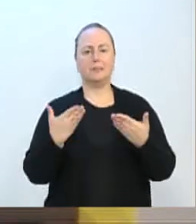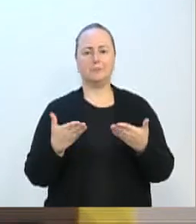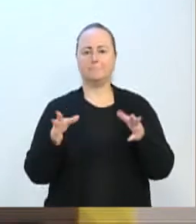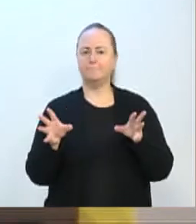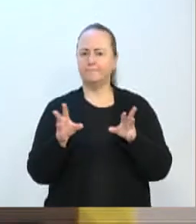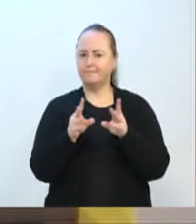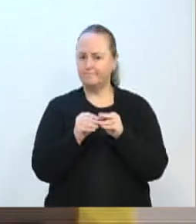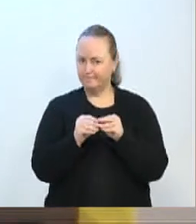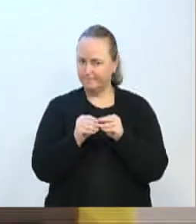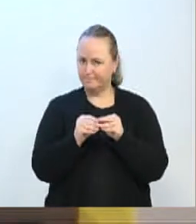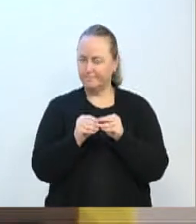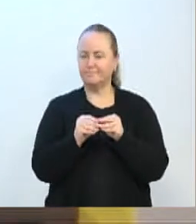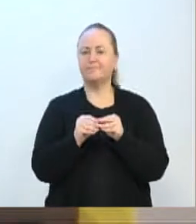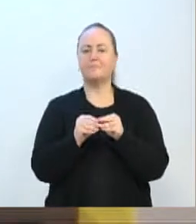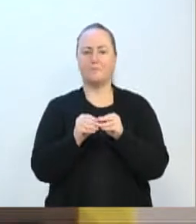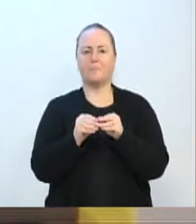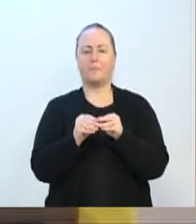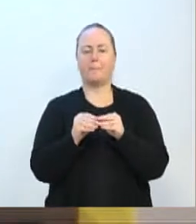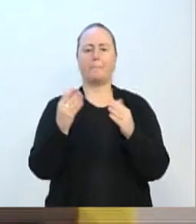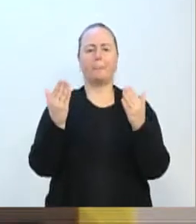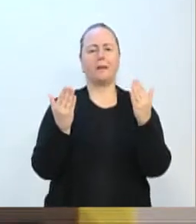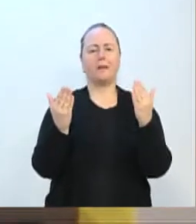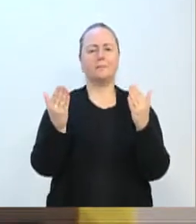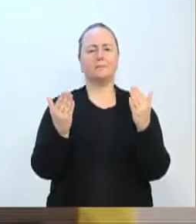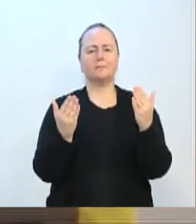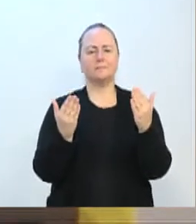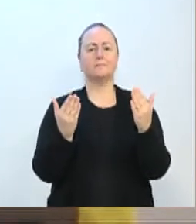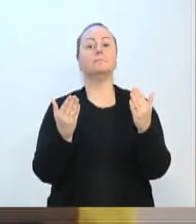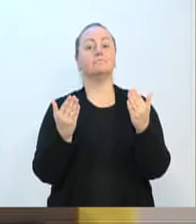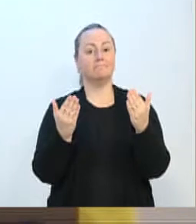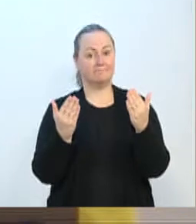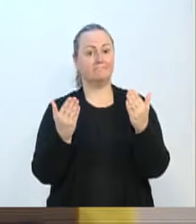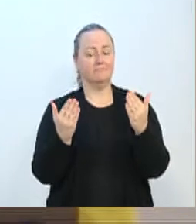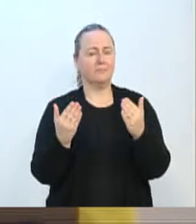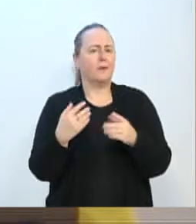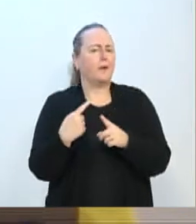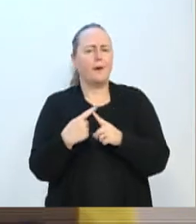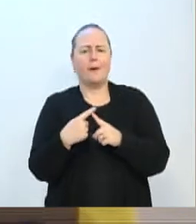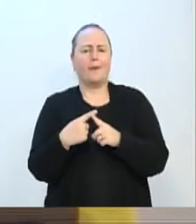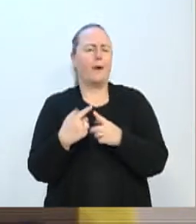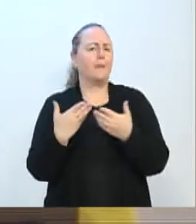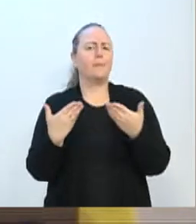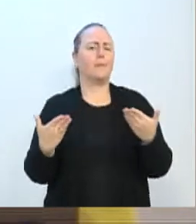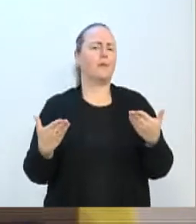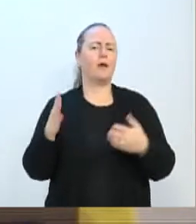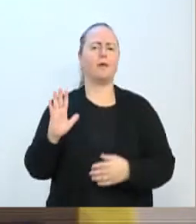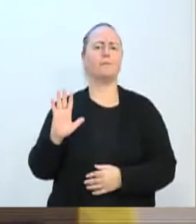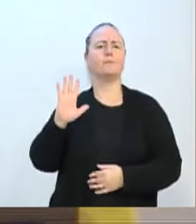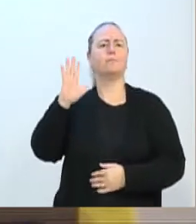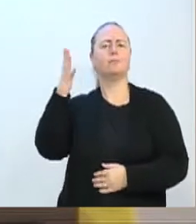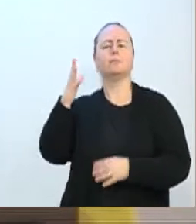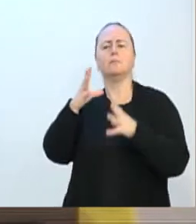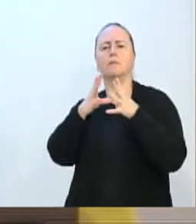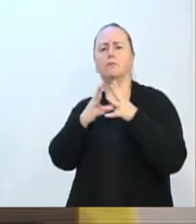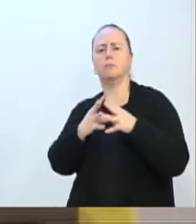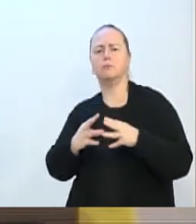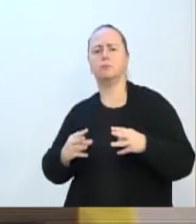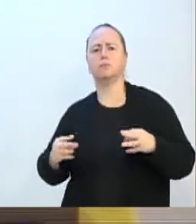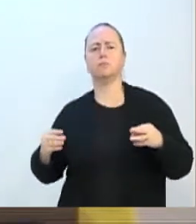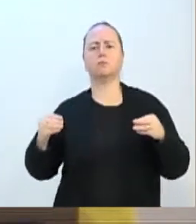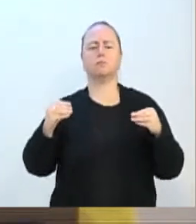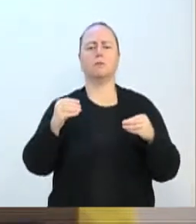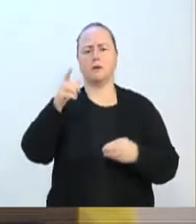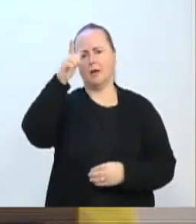passar a análise das causas, vamos dizer assim, desse fenômeno, que tem muito a